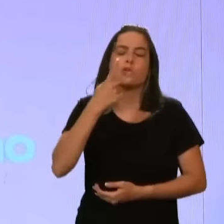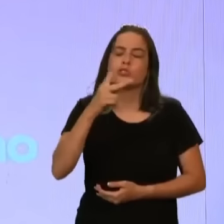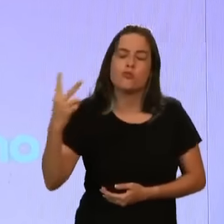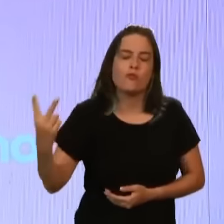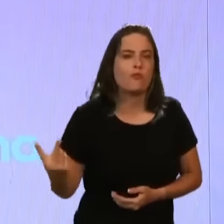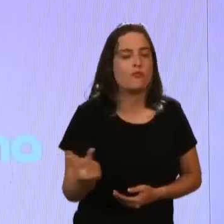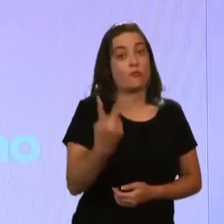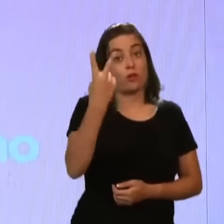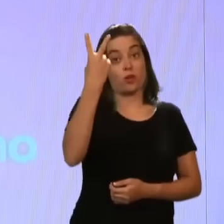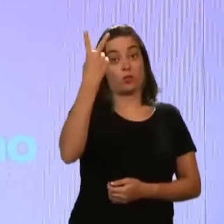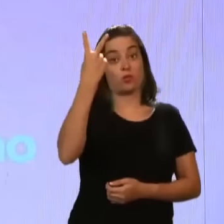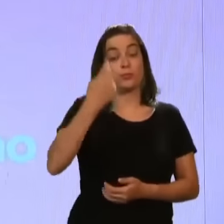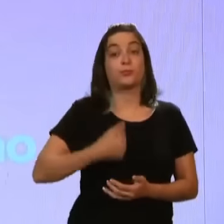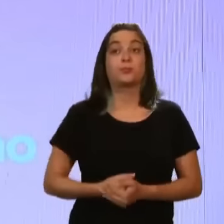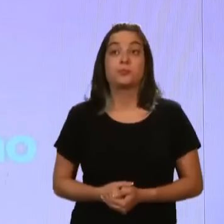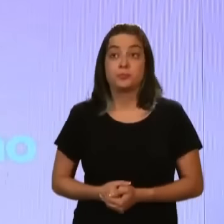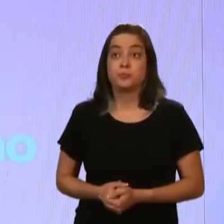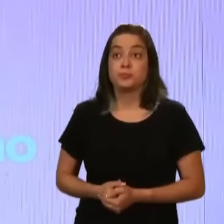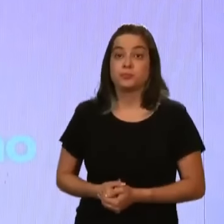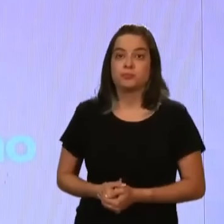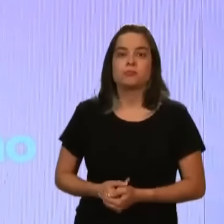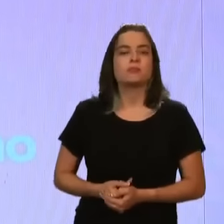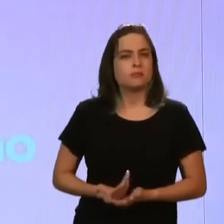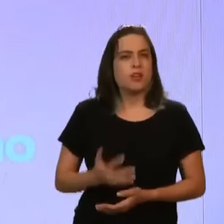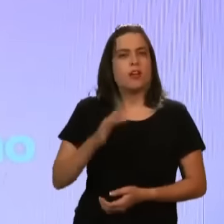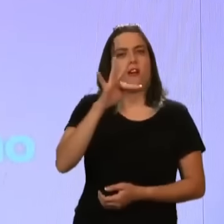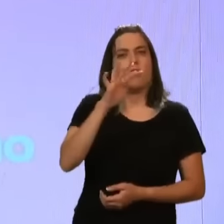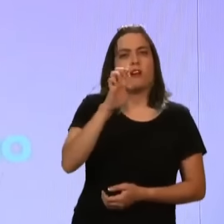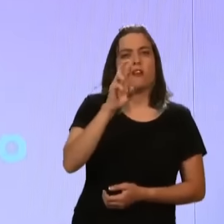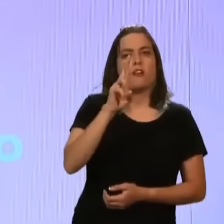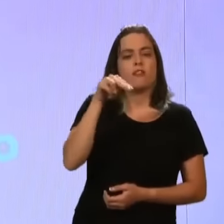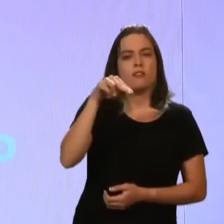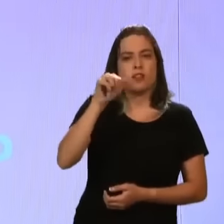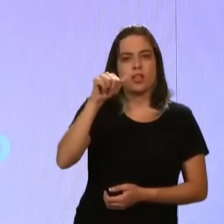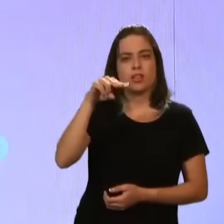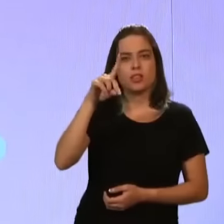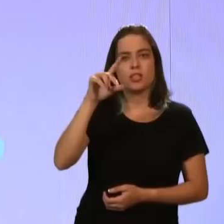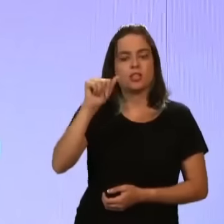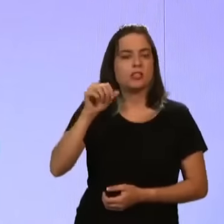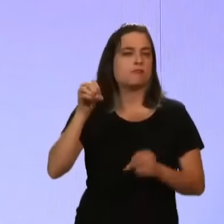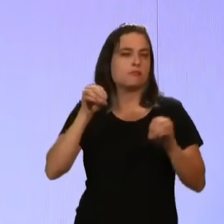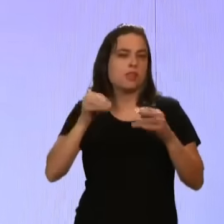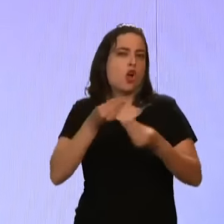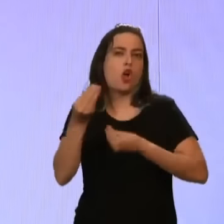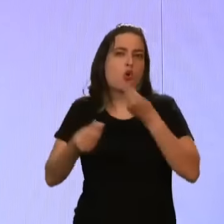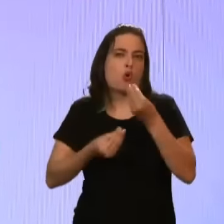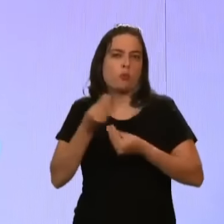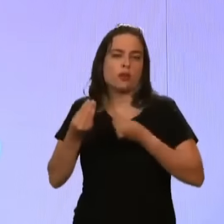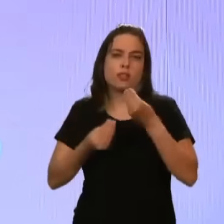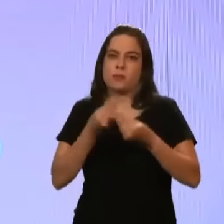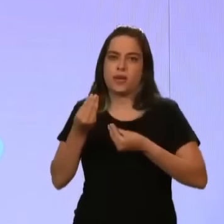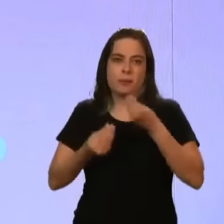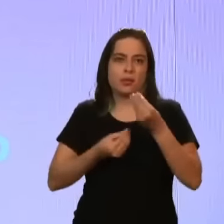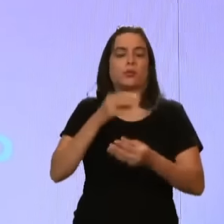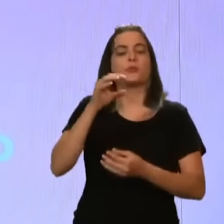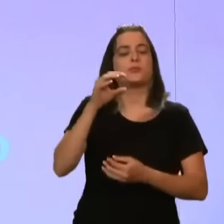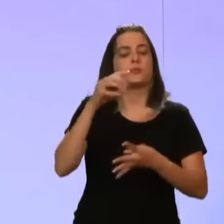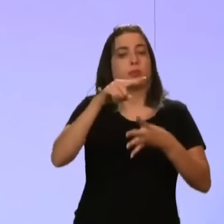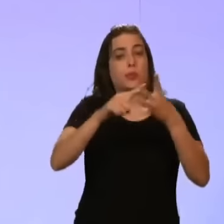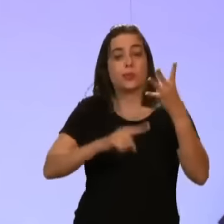valor. Nós vamos aprender com a Fernanda Boaventura sobre os quatro temperamentos. E é muito interessante porque esse